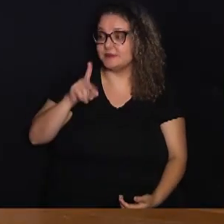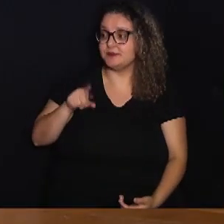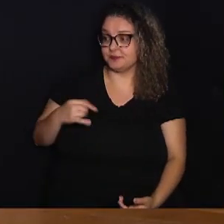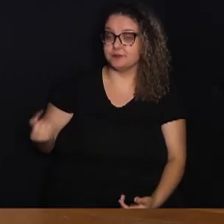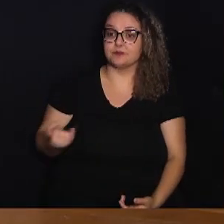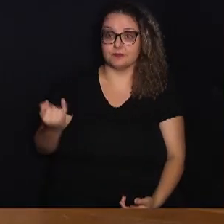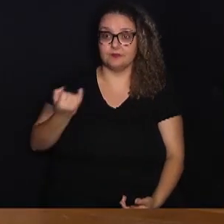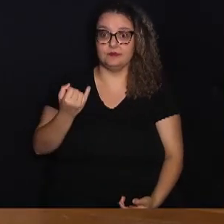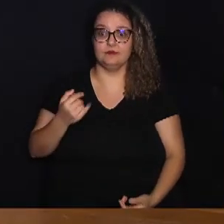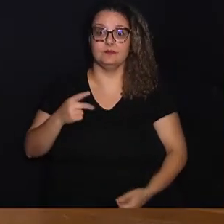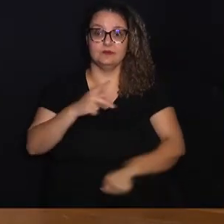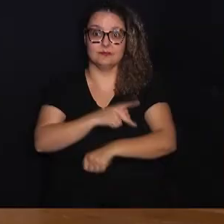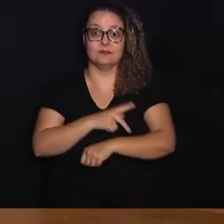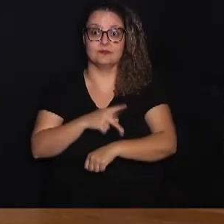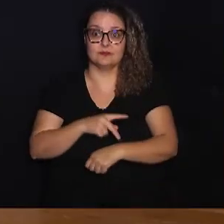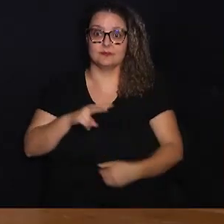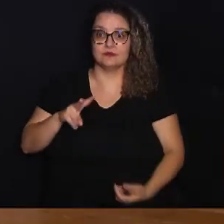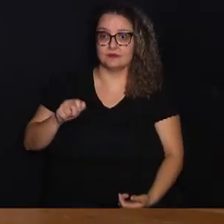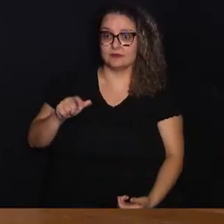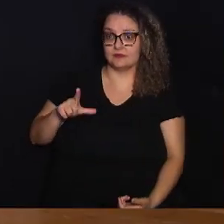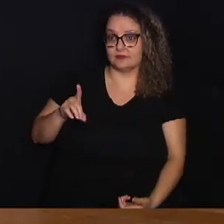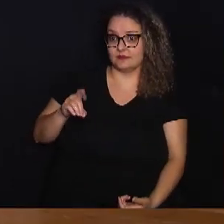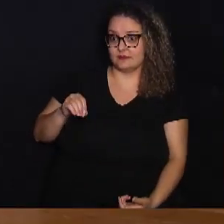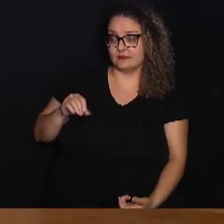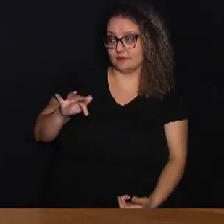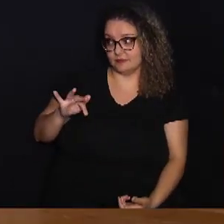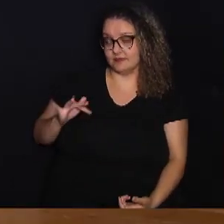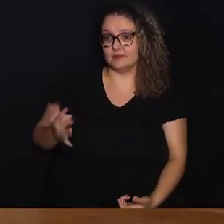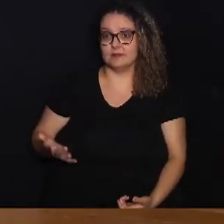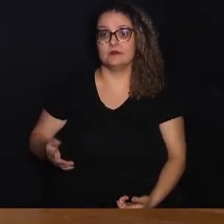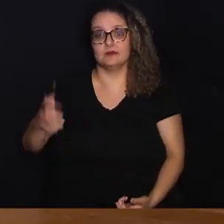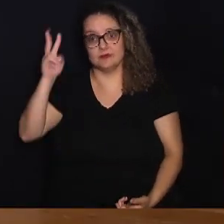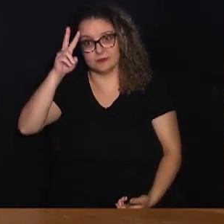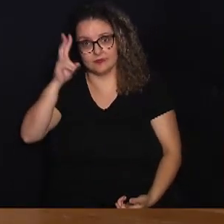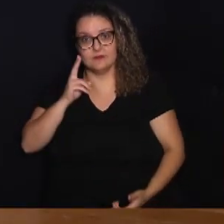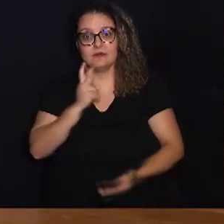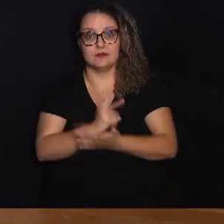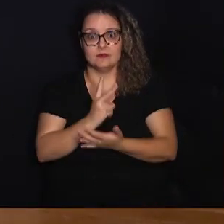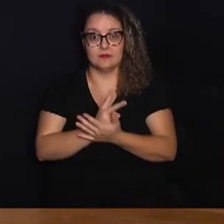né, na pedagogia Waldorf. Tanto Sim. que vocês têm a história todos os dias.